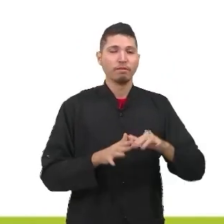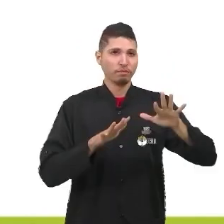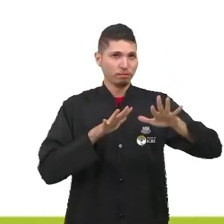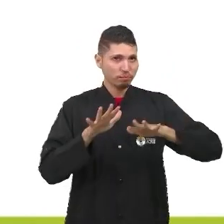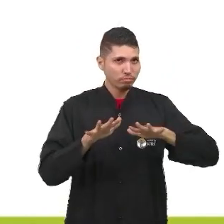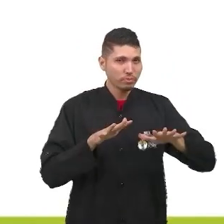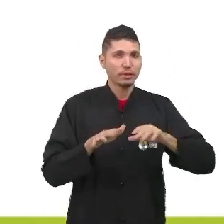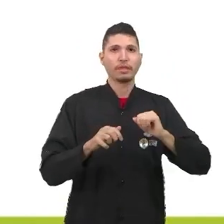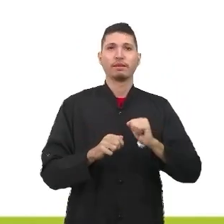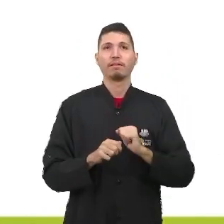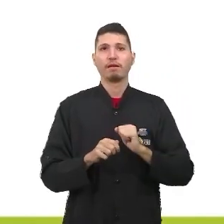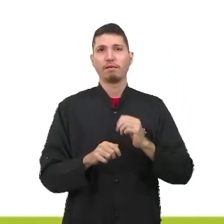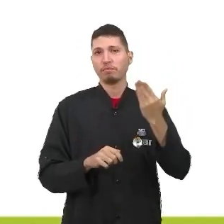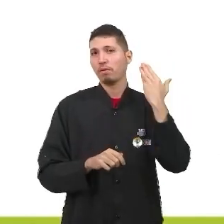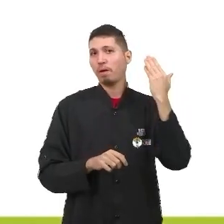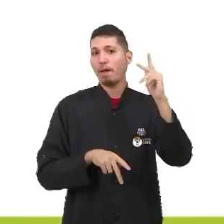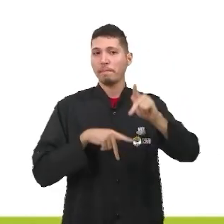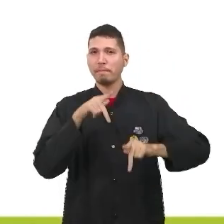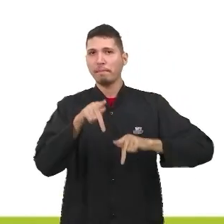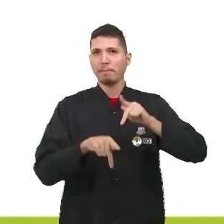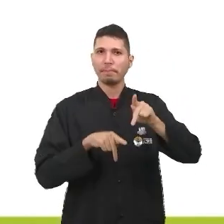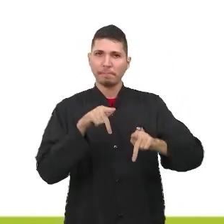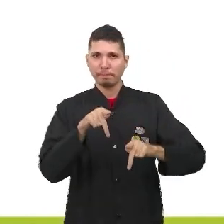ali, vamos dizer assim,